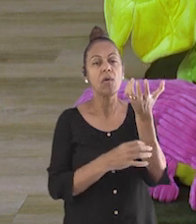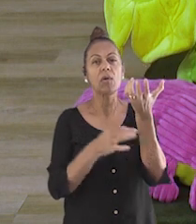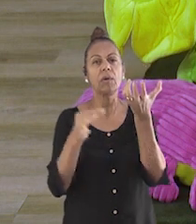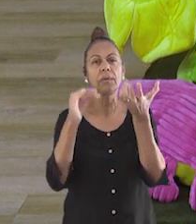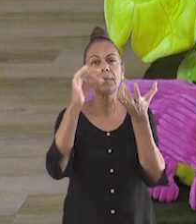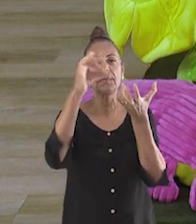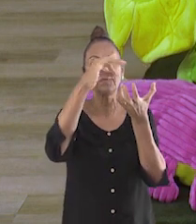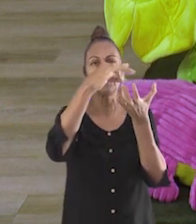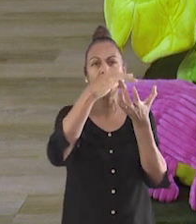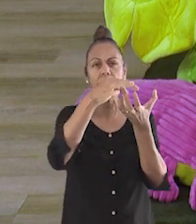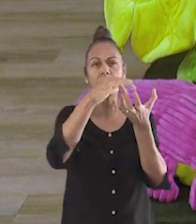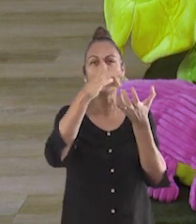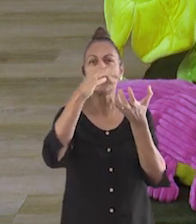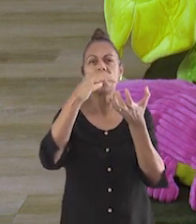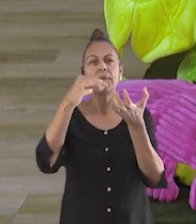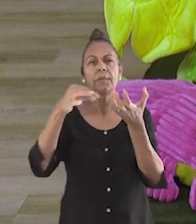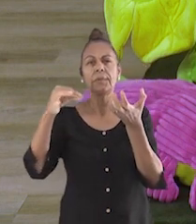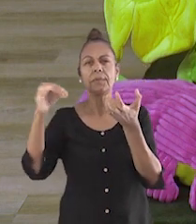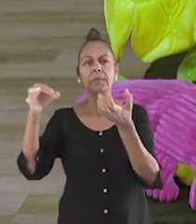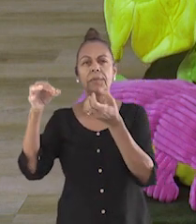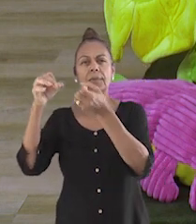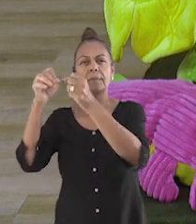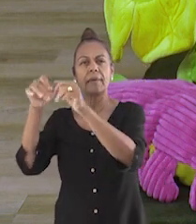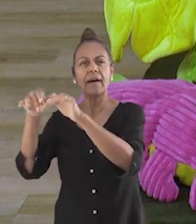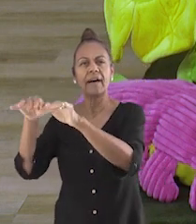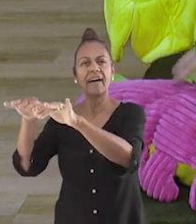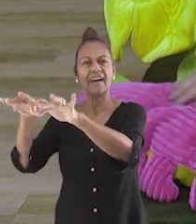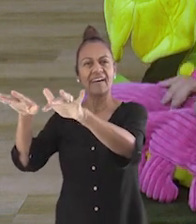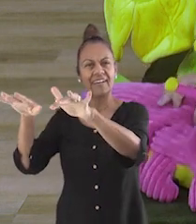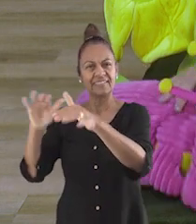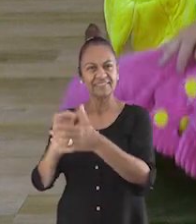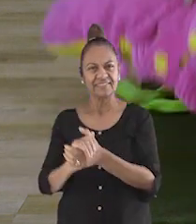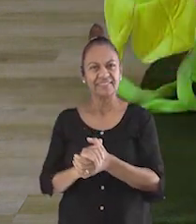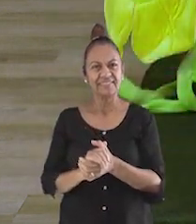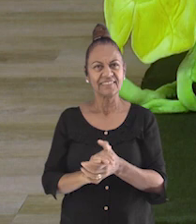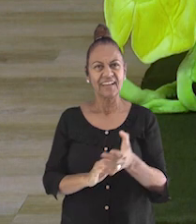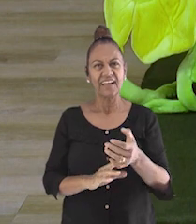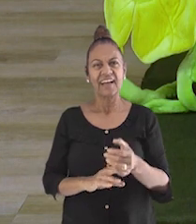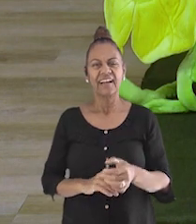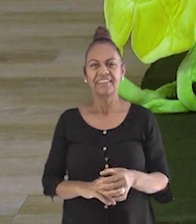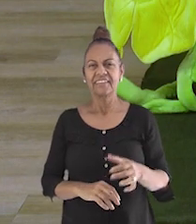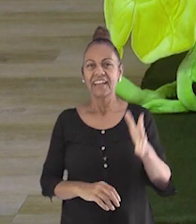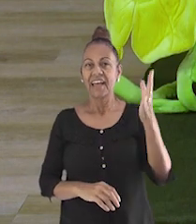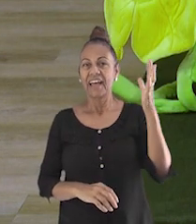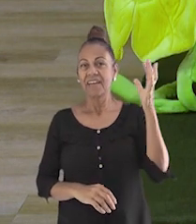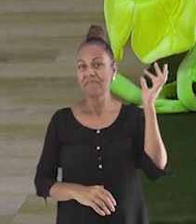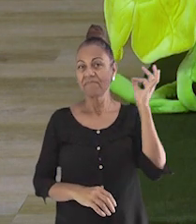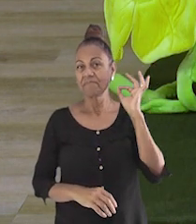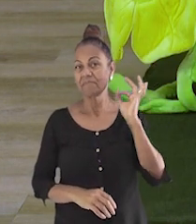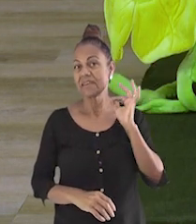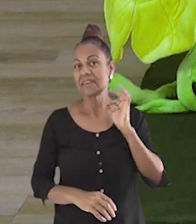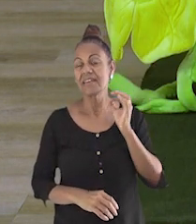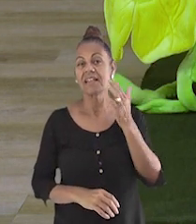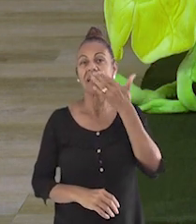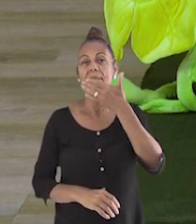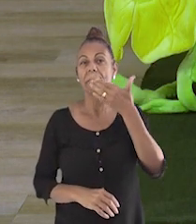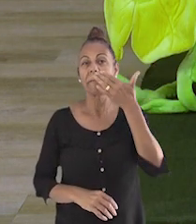Borboletas e abelhas fazem a polinização, minhocas colaborando